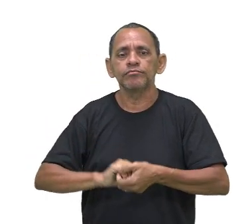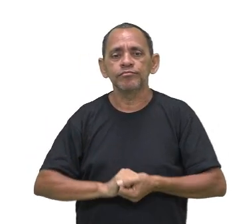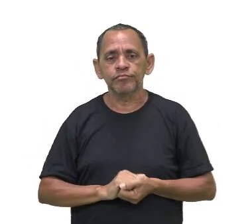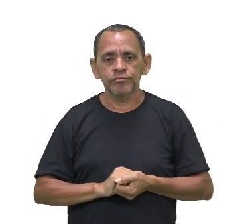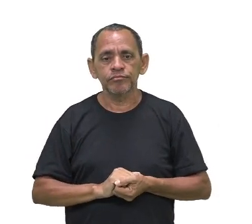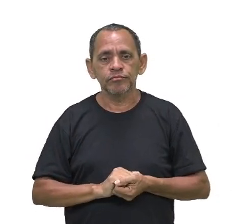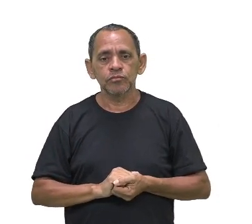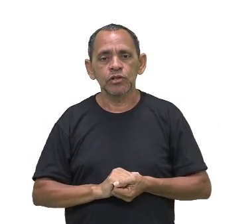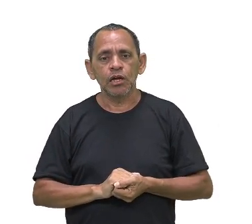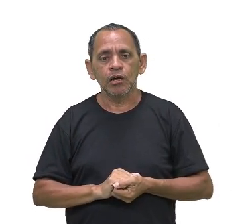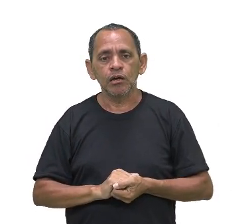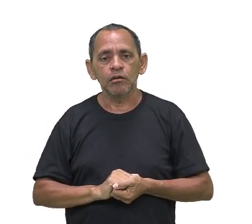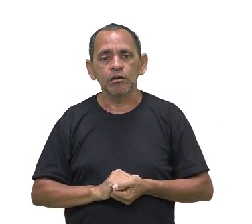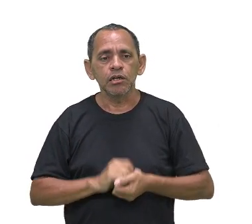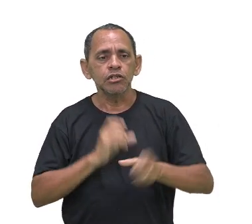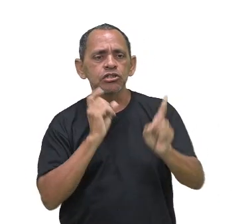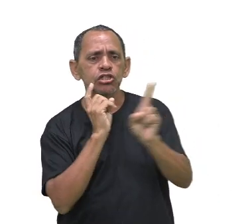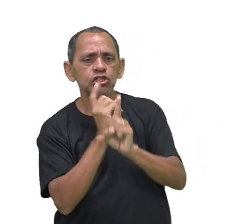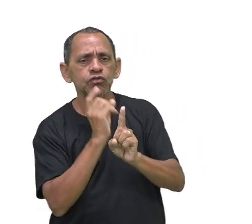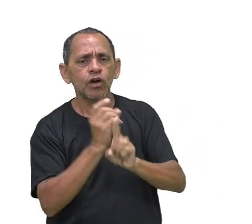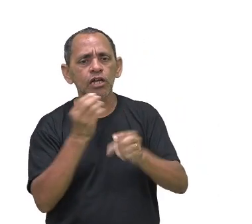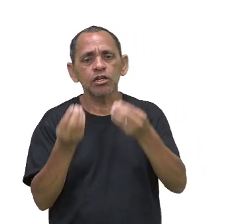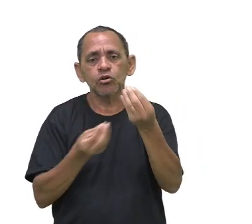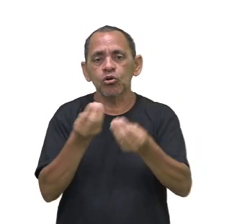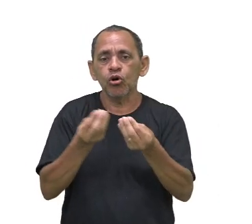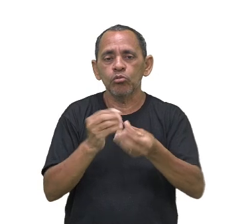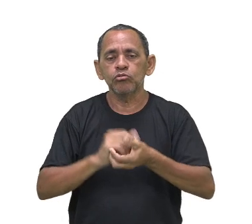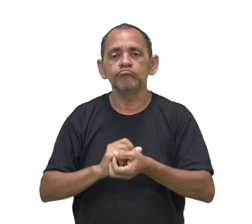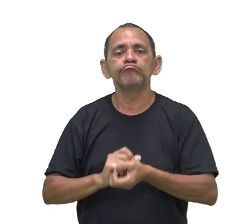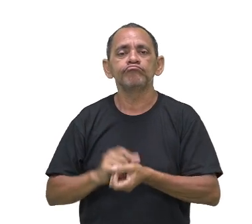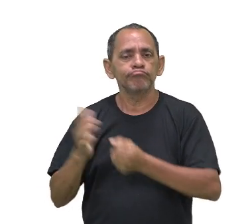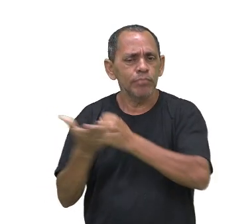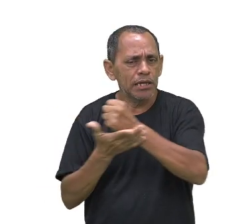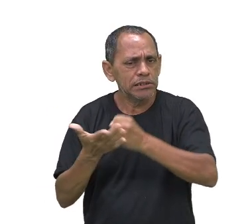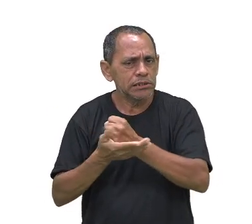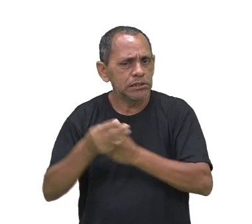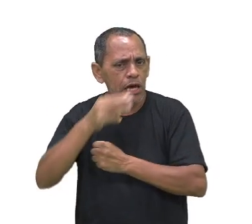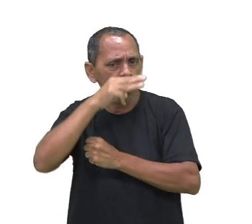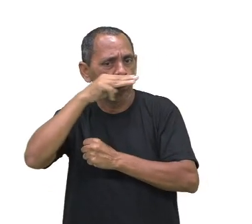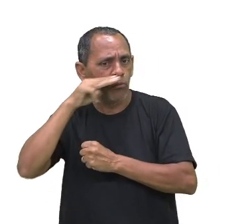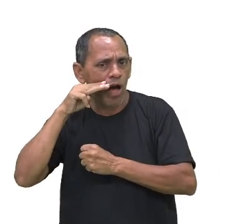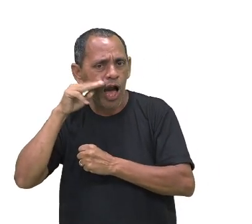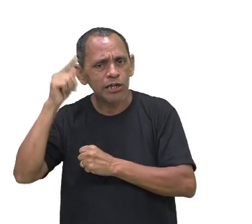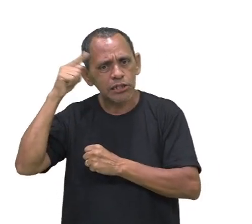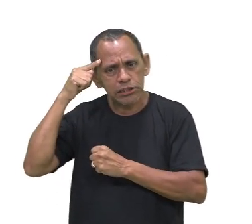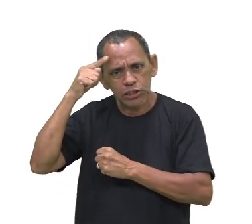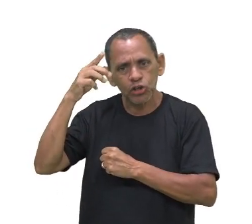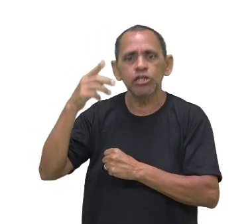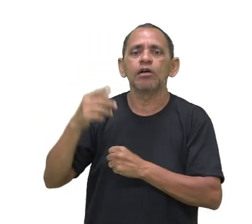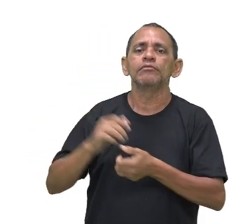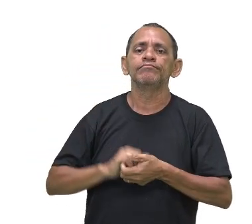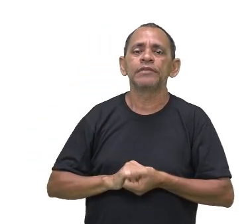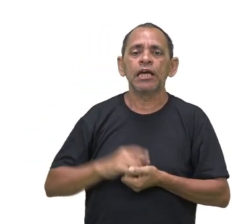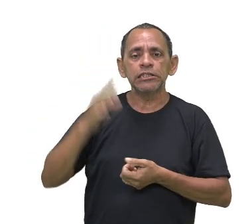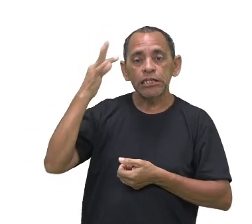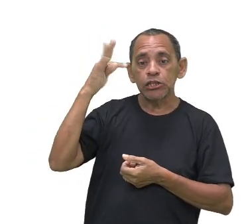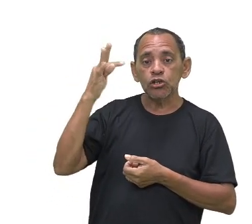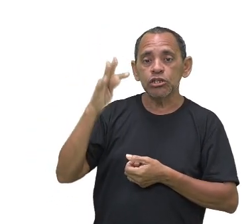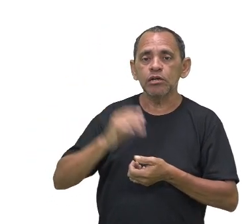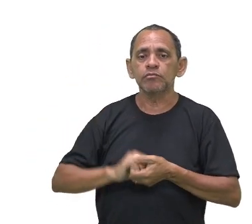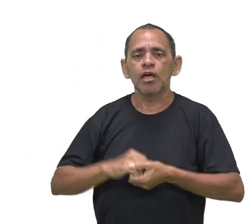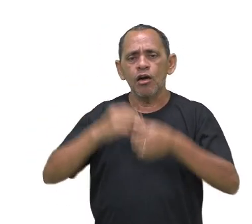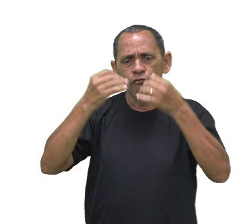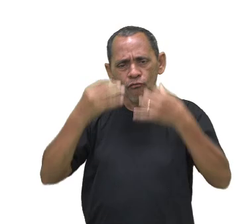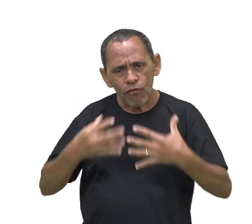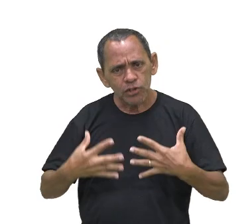historiográfica identificada com o quê? Com o marxismo. É aquele autor que nós falamos agora há pouco aqui na